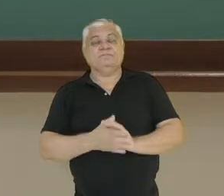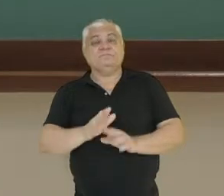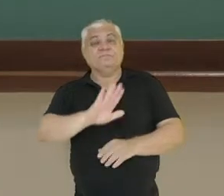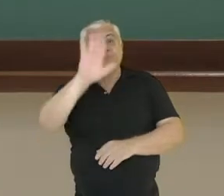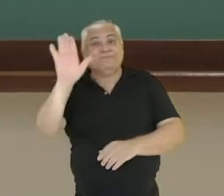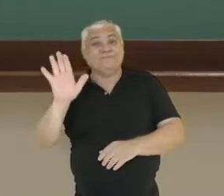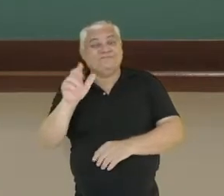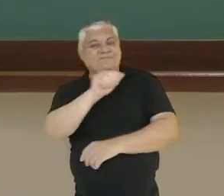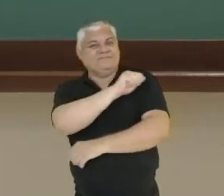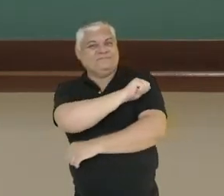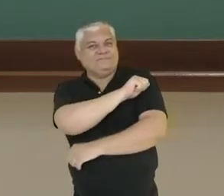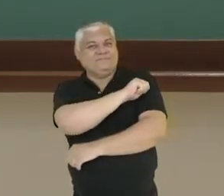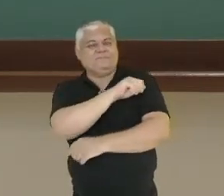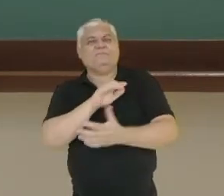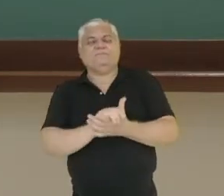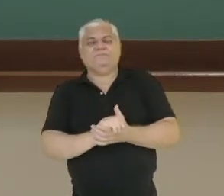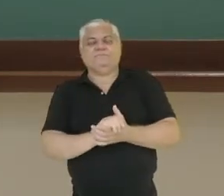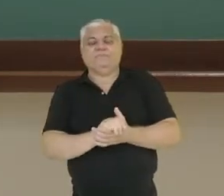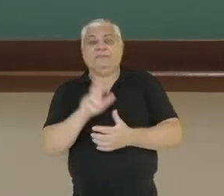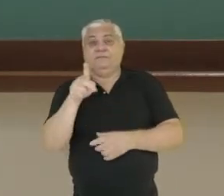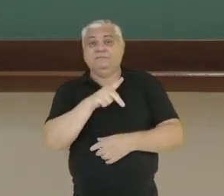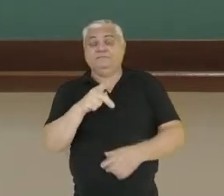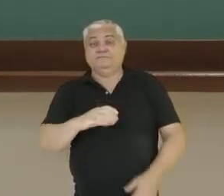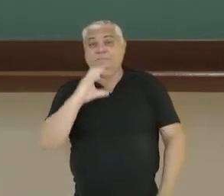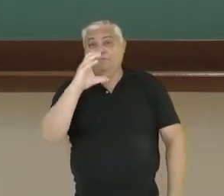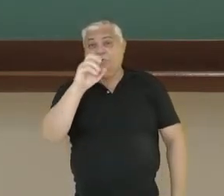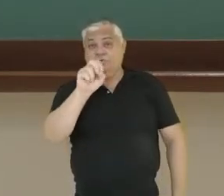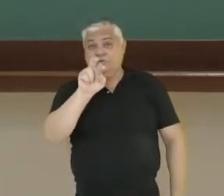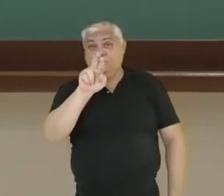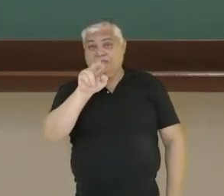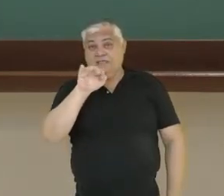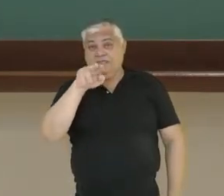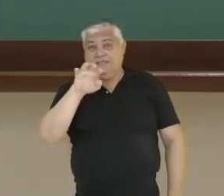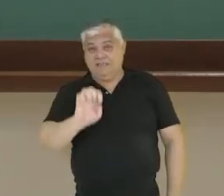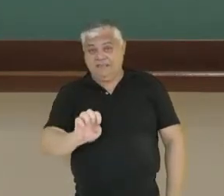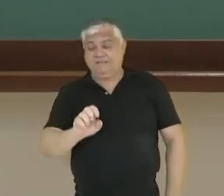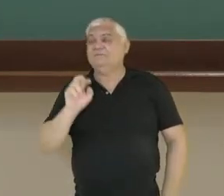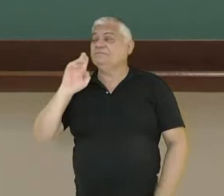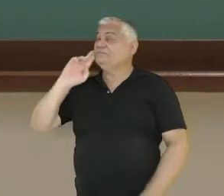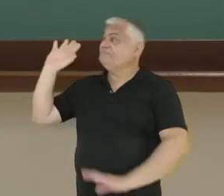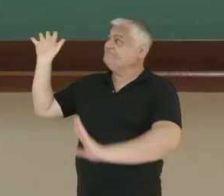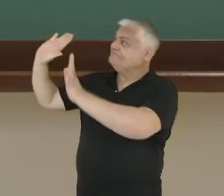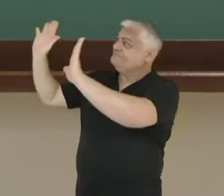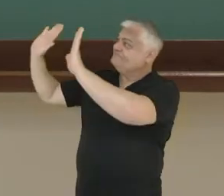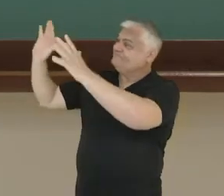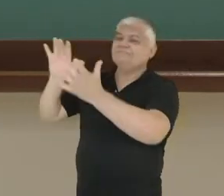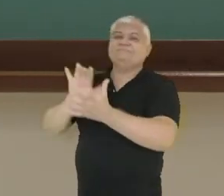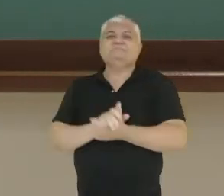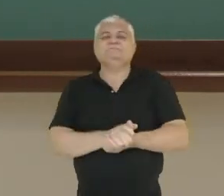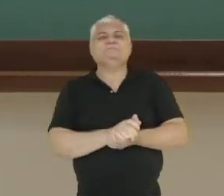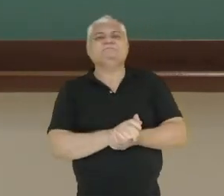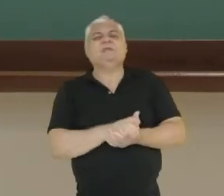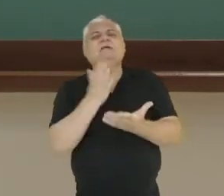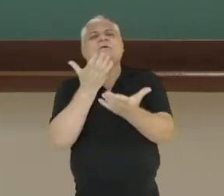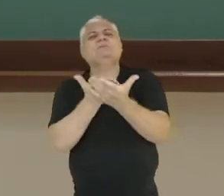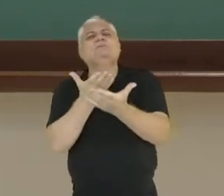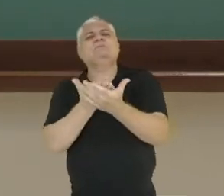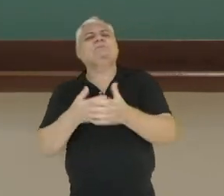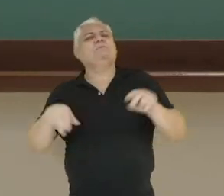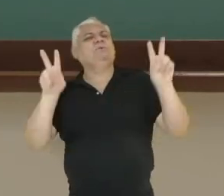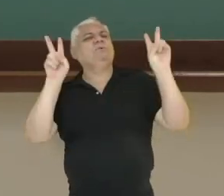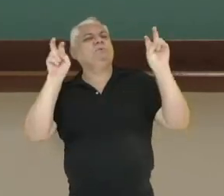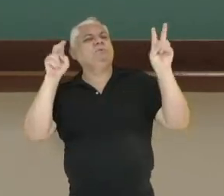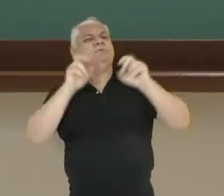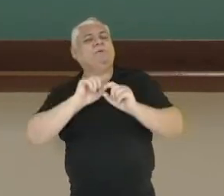Olá, estudantes do Paraná! Eu sou a professora Corine. Hoje nós estamos com o Ronaldo. Nessa aula nós vamos falar